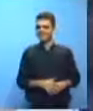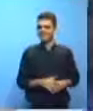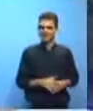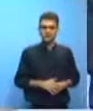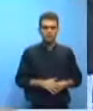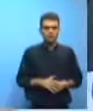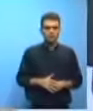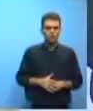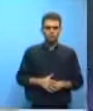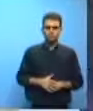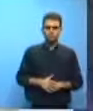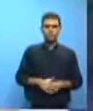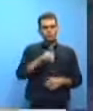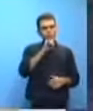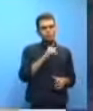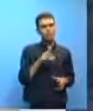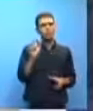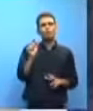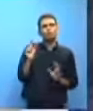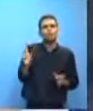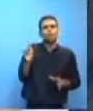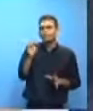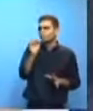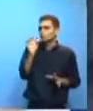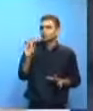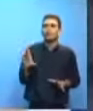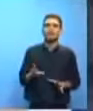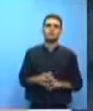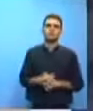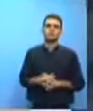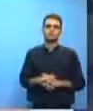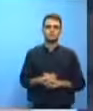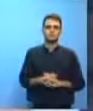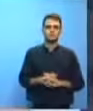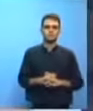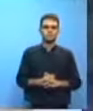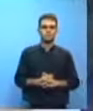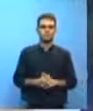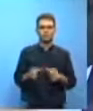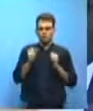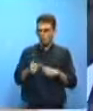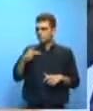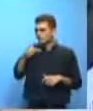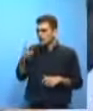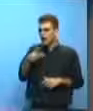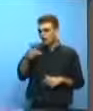eu estou consciente do que eu estou falando. Quem é? Quem? Pode desembuchar